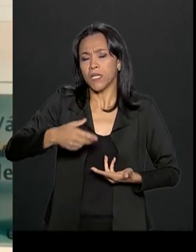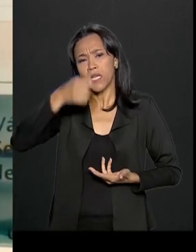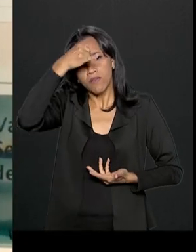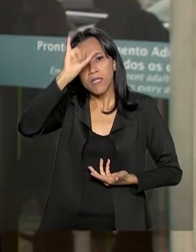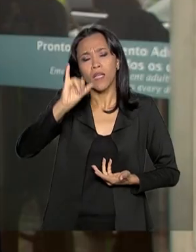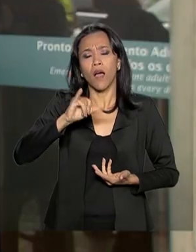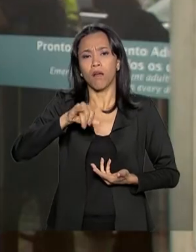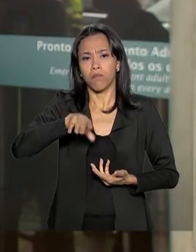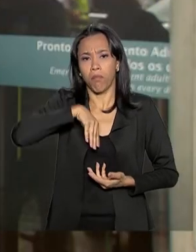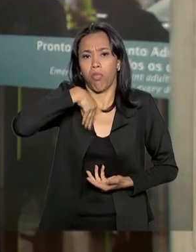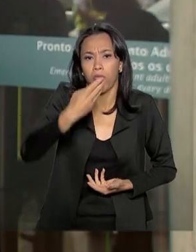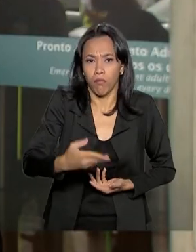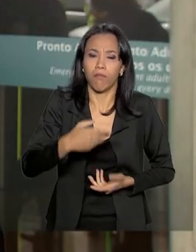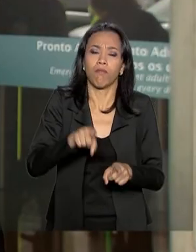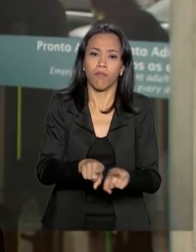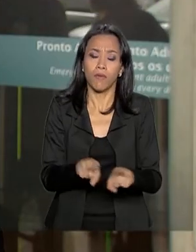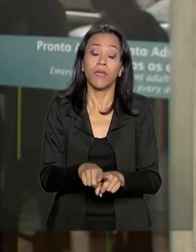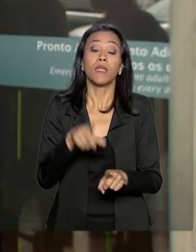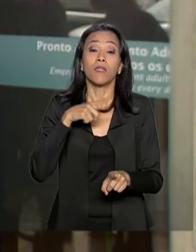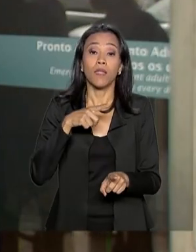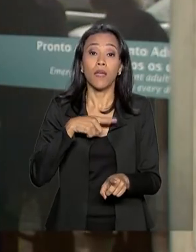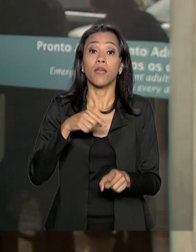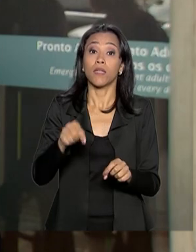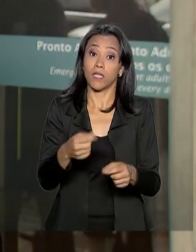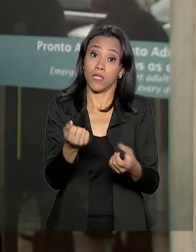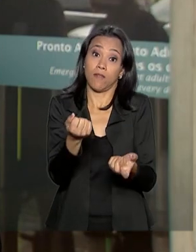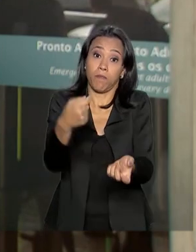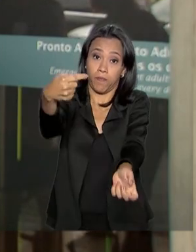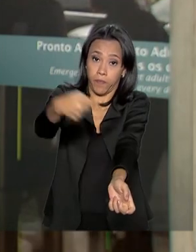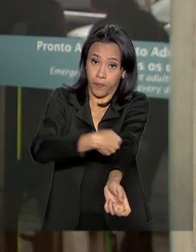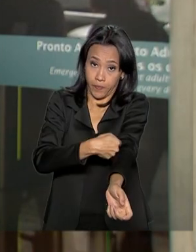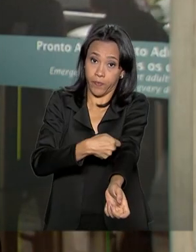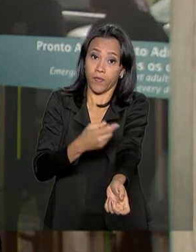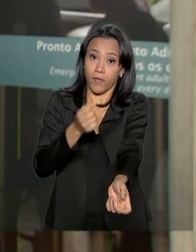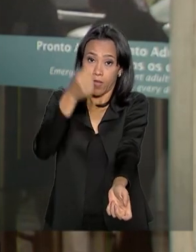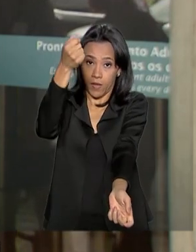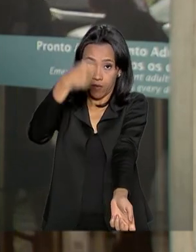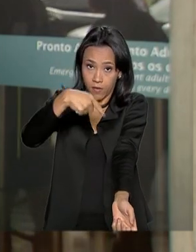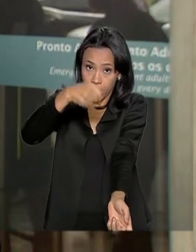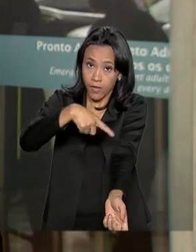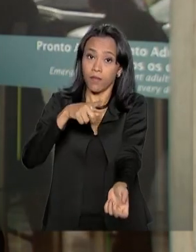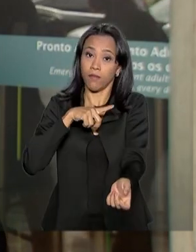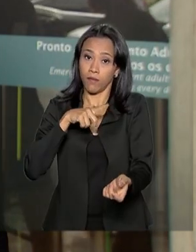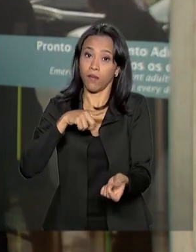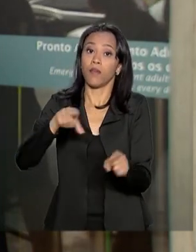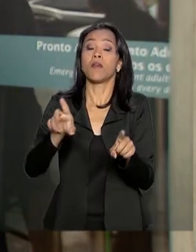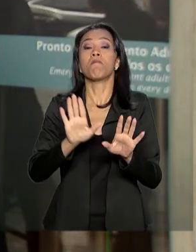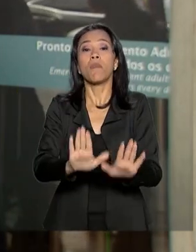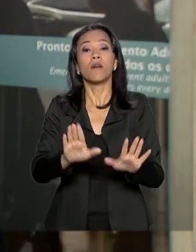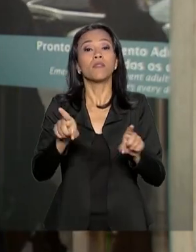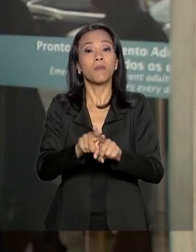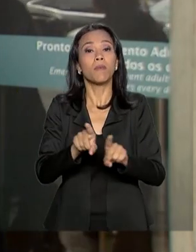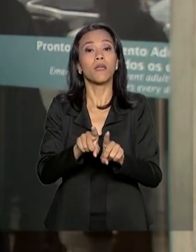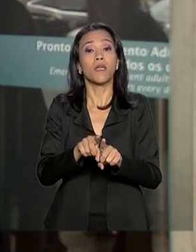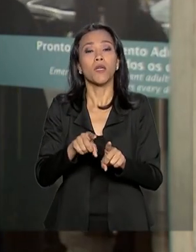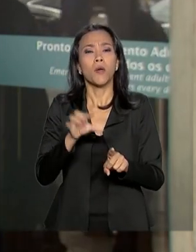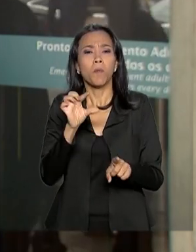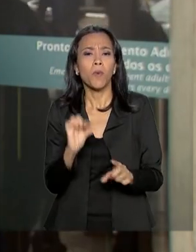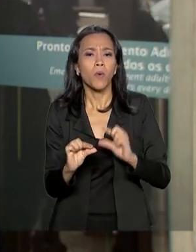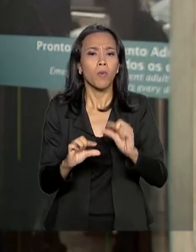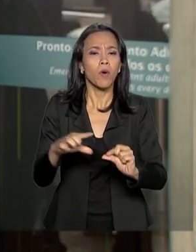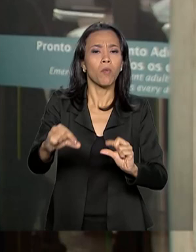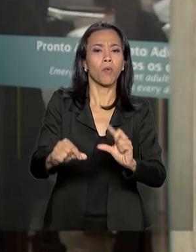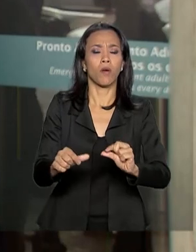alimentação nutrição via parental ou seja por soro mas também tem tomado pequenas porções